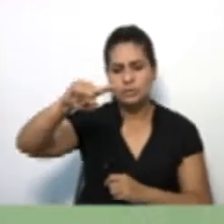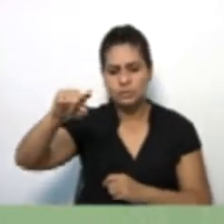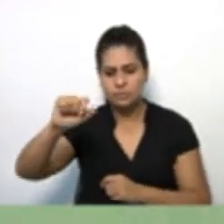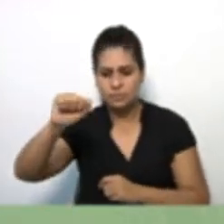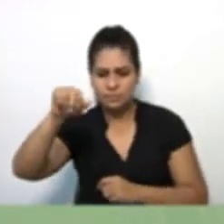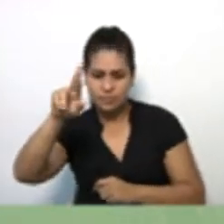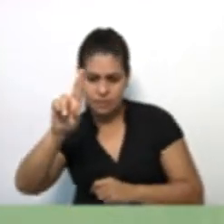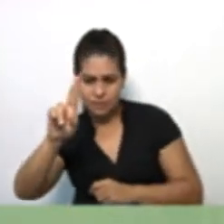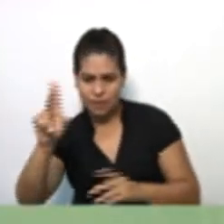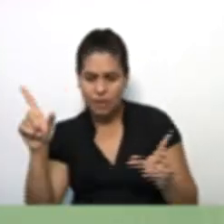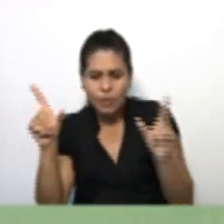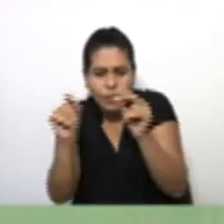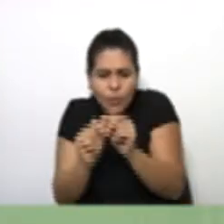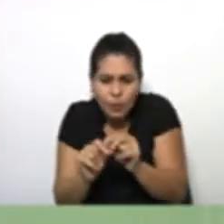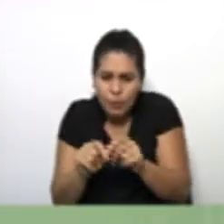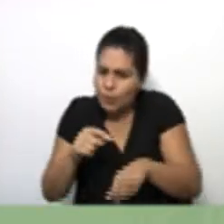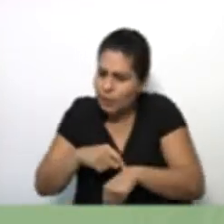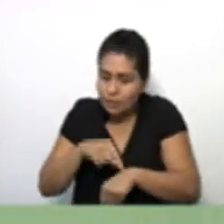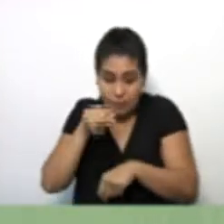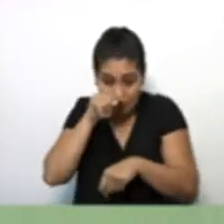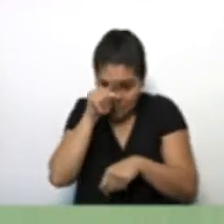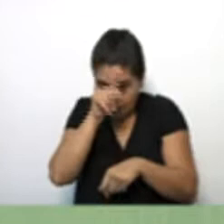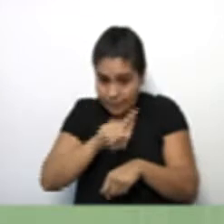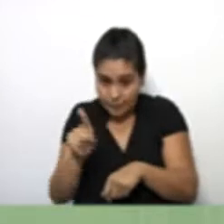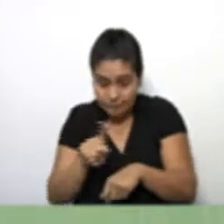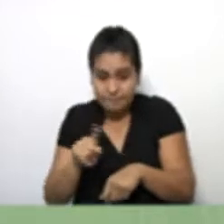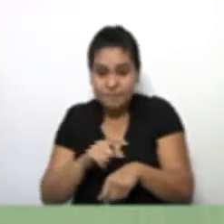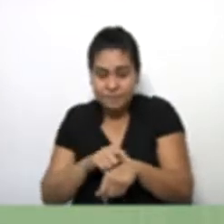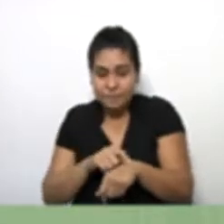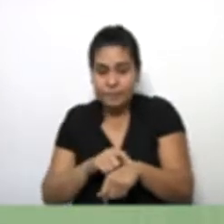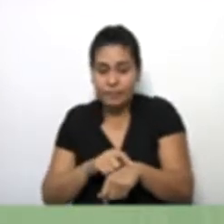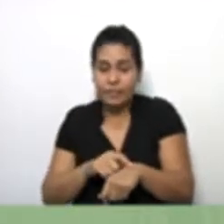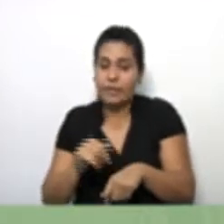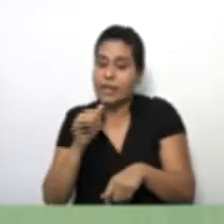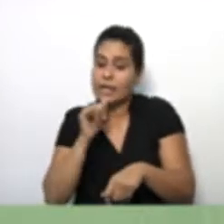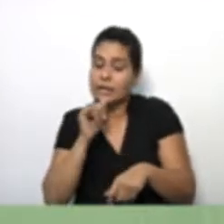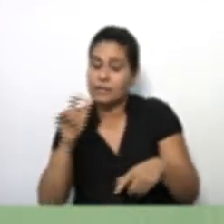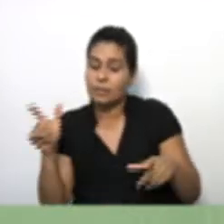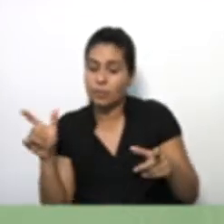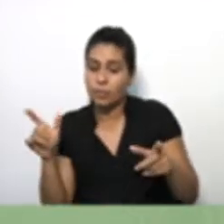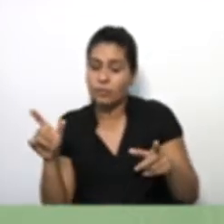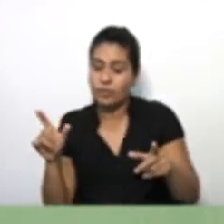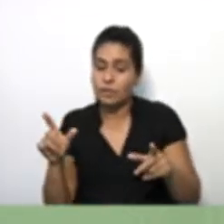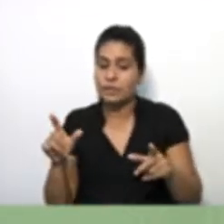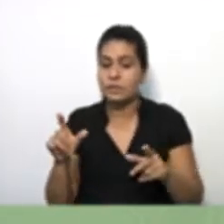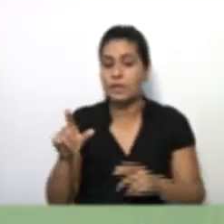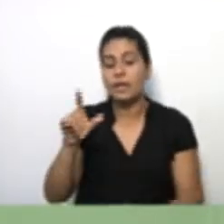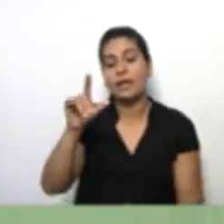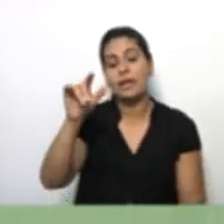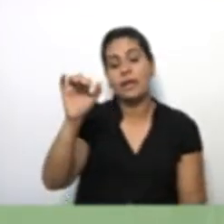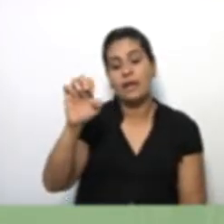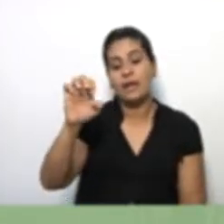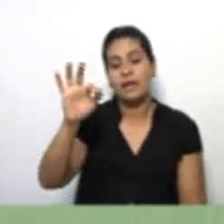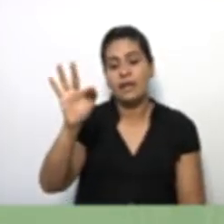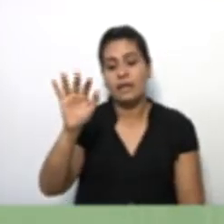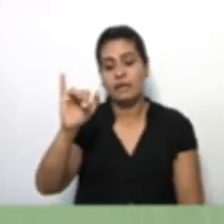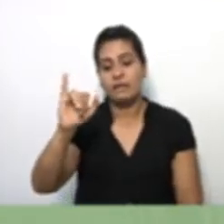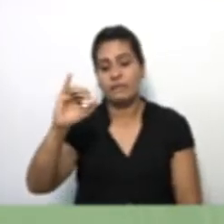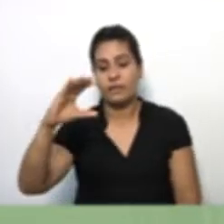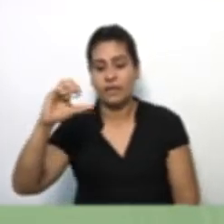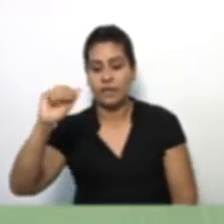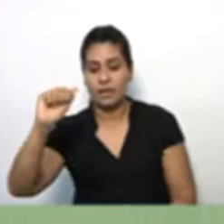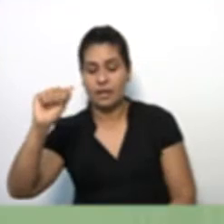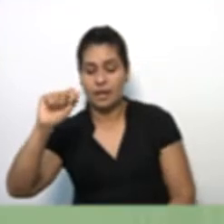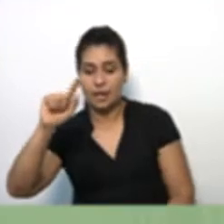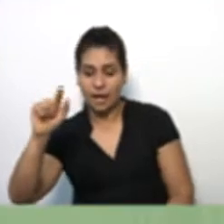em reduzir o tempo inteiro, não, tá? É a questão lá da eficiência e eficácia, tá? Nós vamos trabalhar isso aí